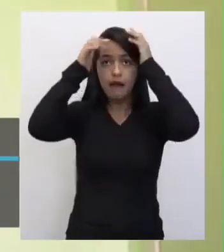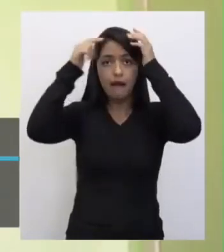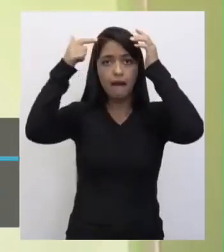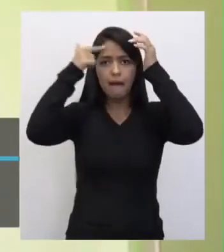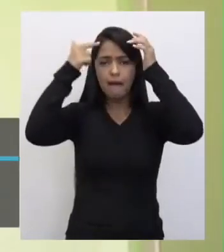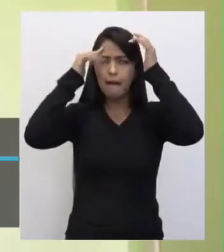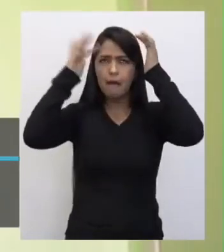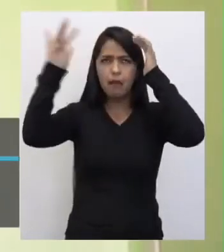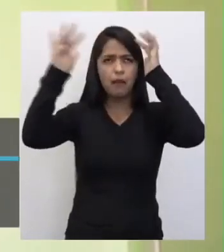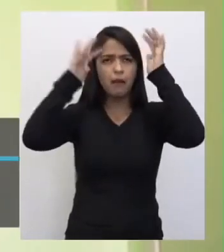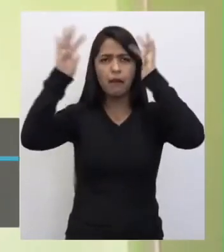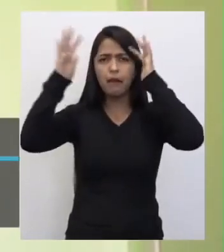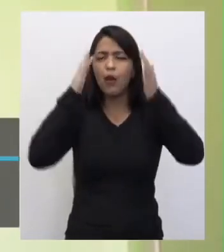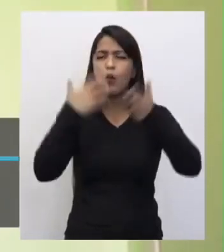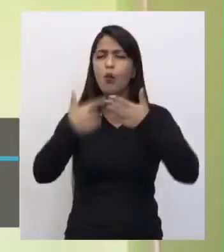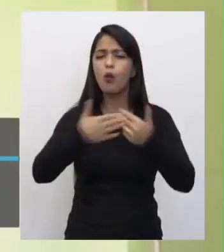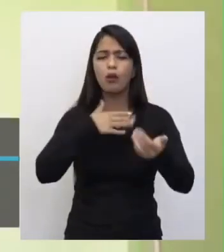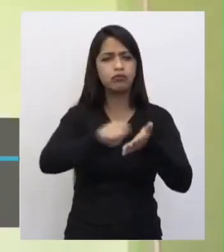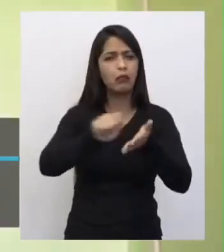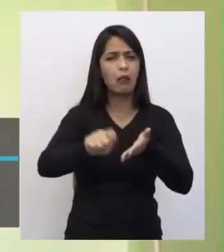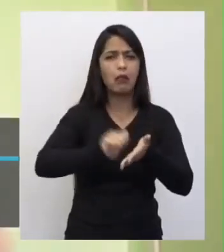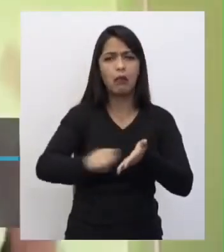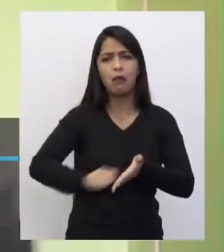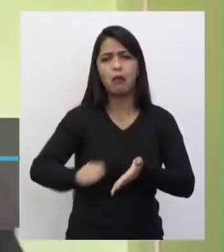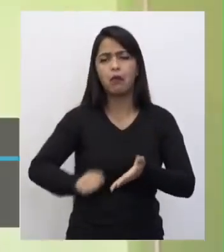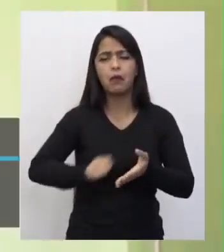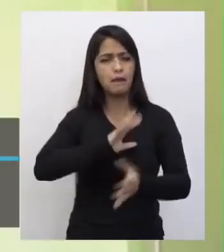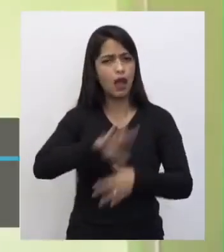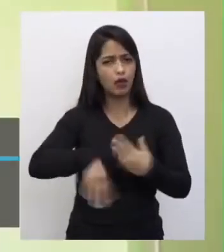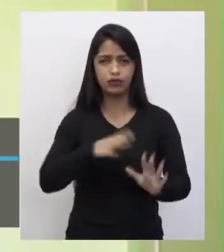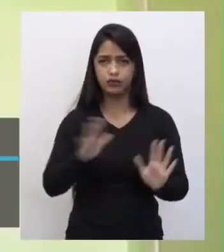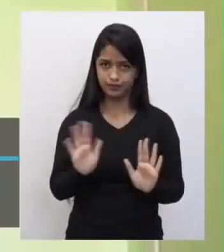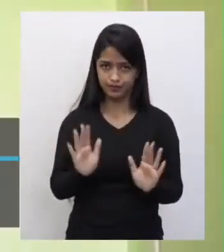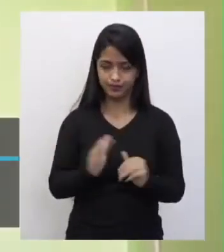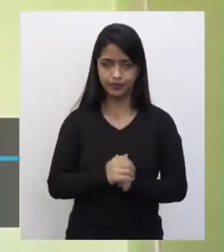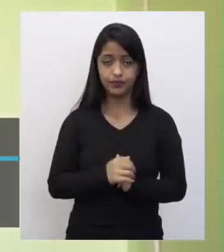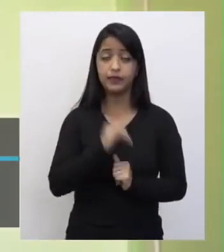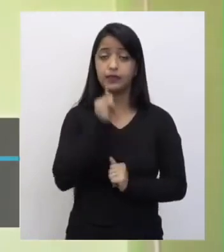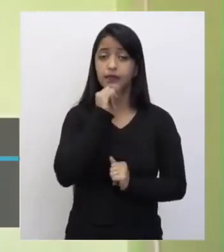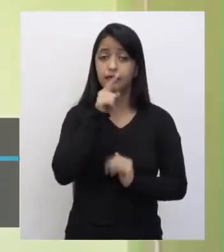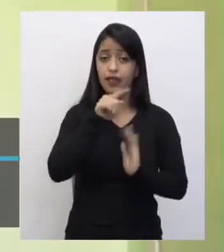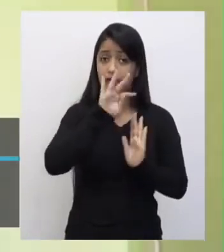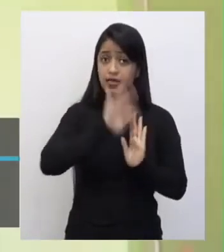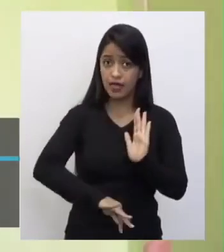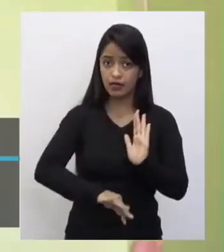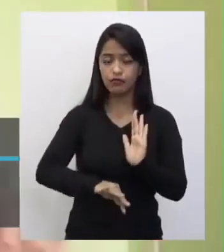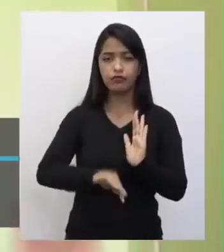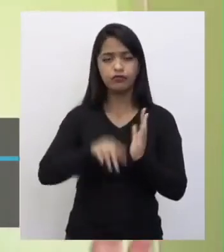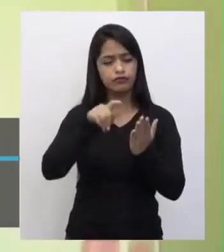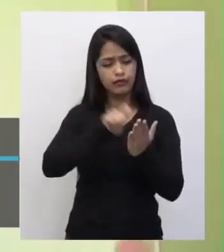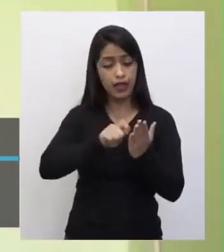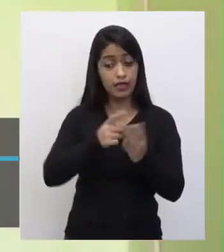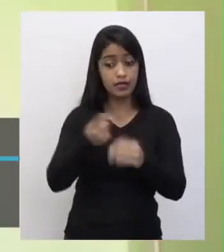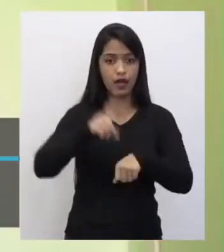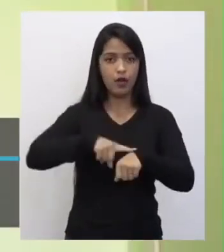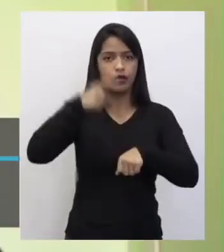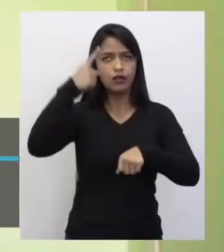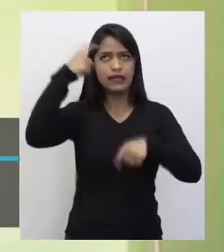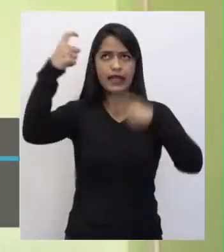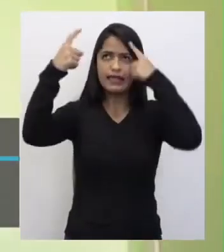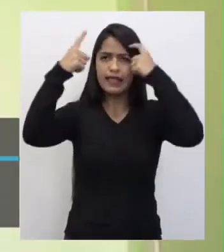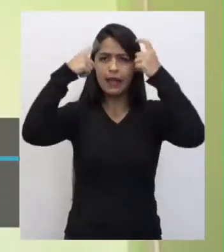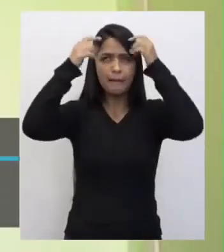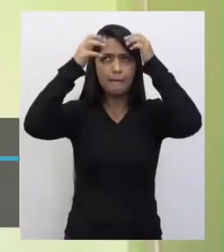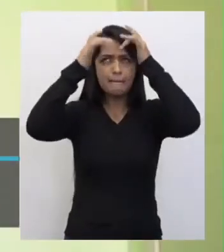gente está produzindo um texto, o legal para a gente começar, se está vindo aquela chuva de ideias, é a gente anotar todas essas ideias. Então, anota